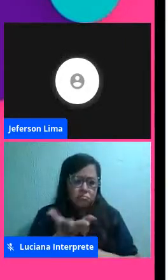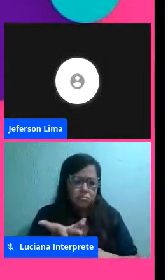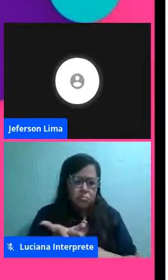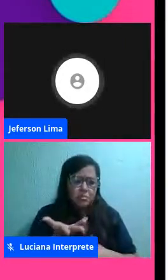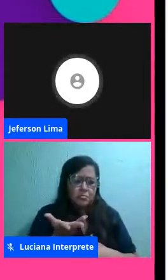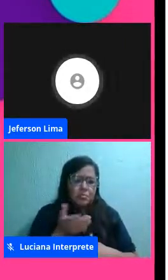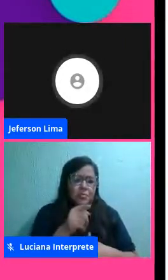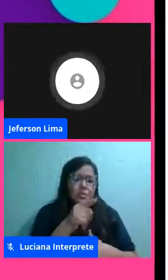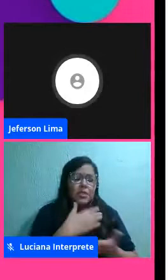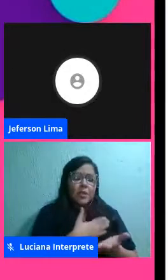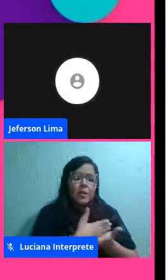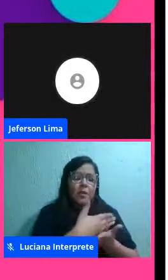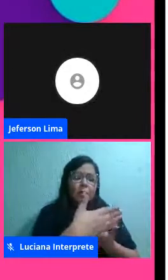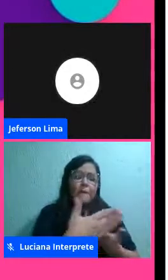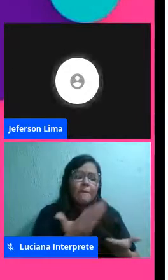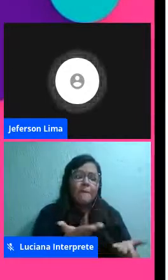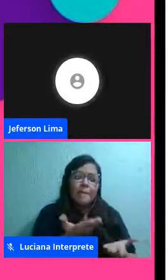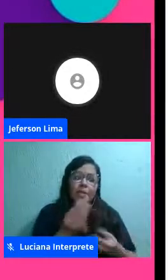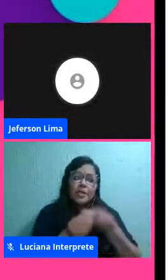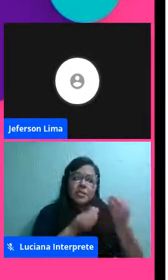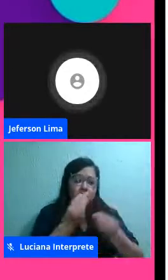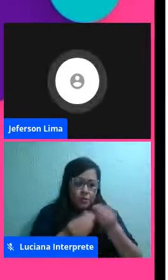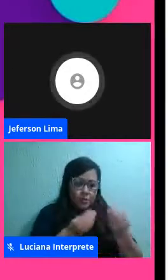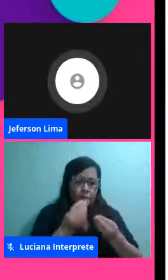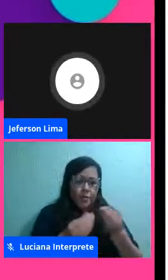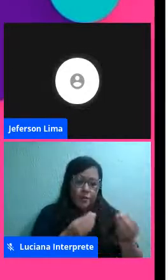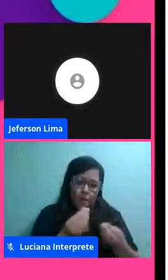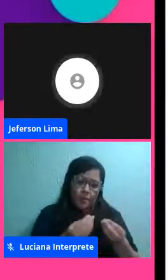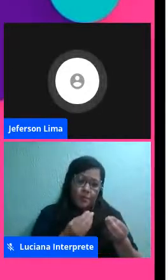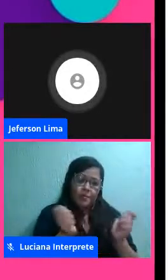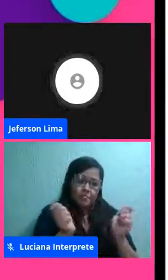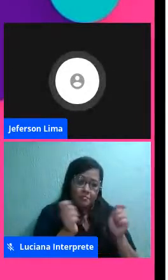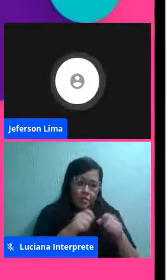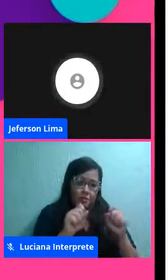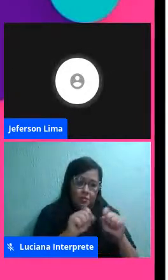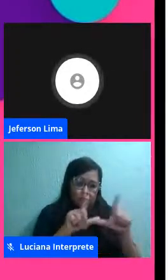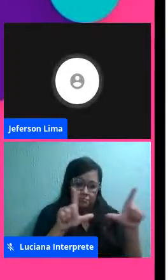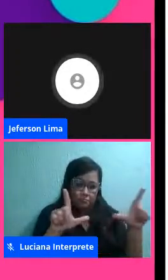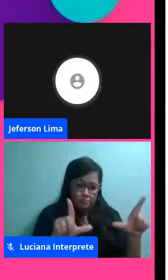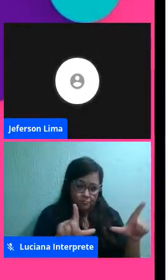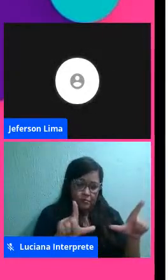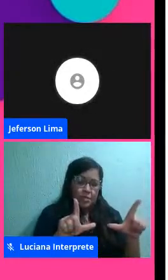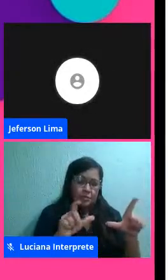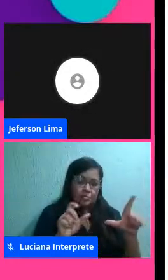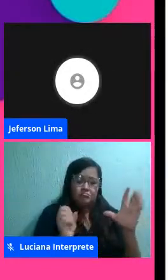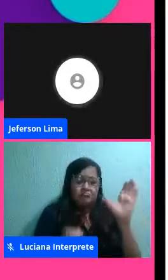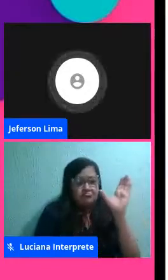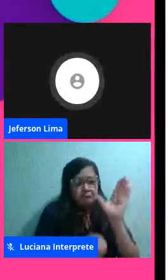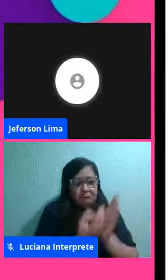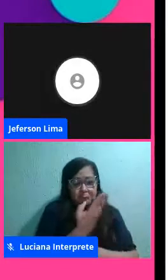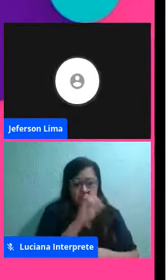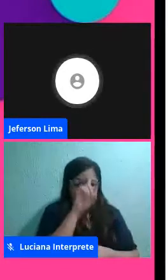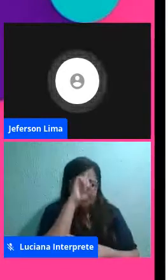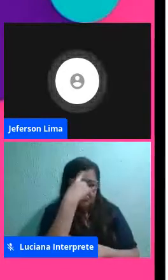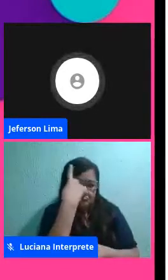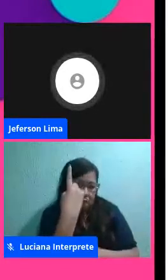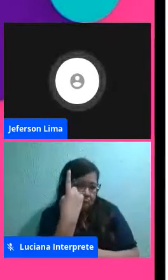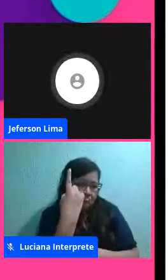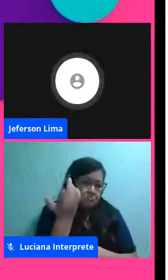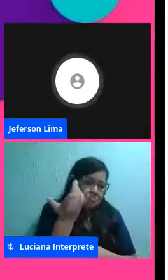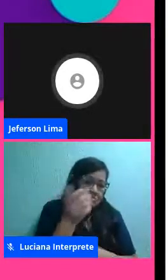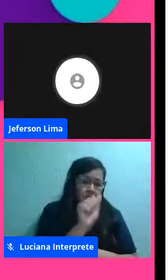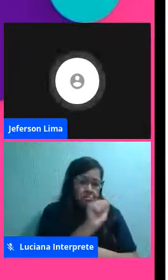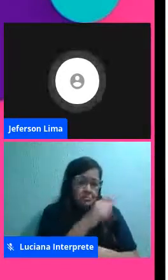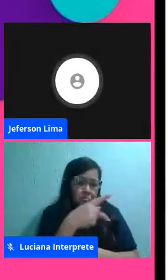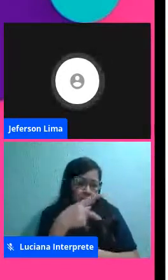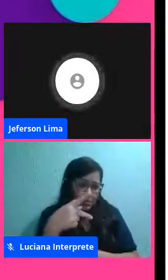iniciar uma aplicação em Node.js. A gente pode abrir nosso terminal, criar uma aplicaçãozinha ali, né, com o Express. Então a gente vai dar um npm